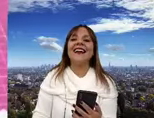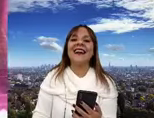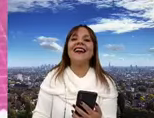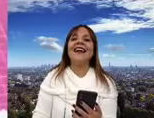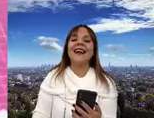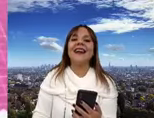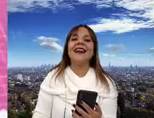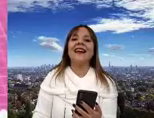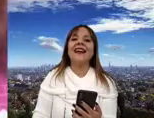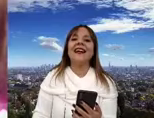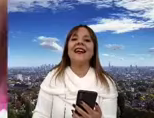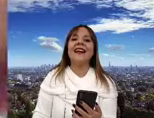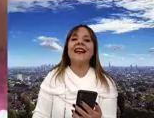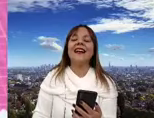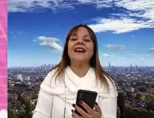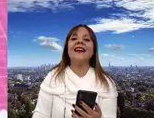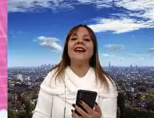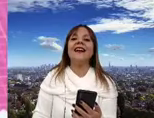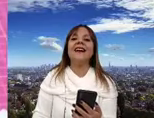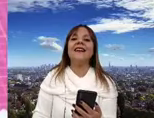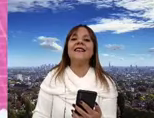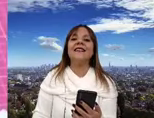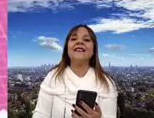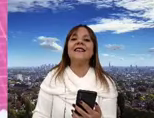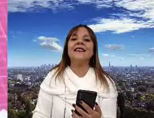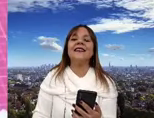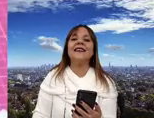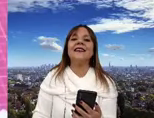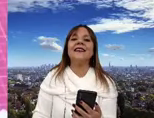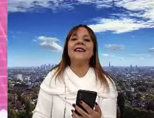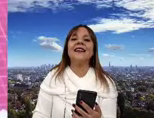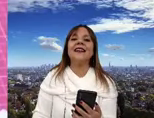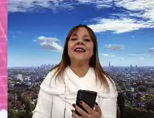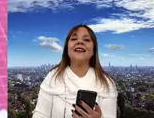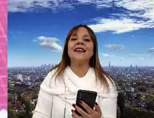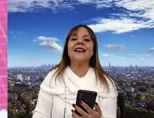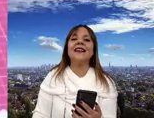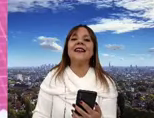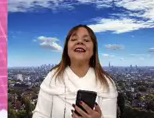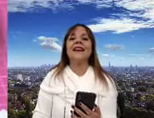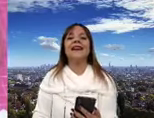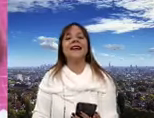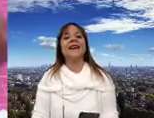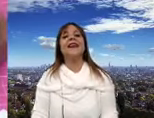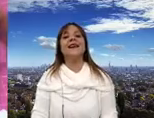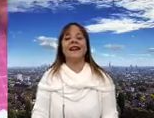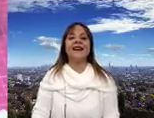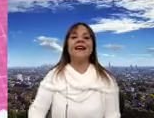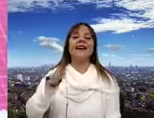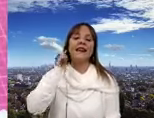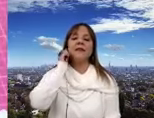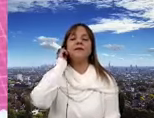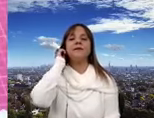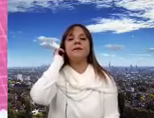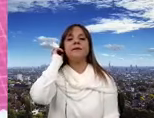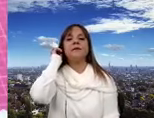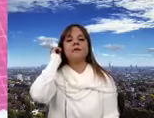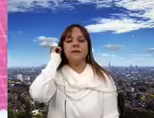pequeno, peça pequena. Então, faz o quê? A dica para quem tem dificuldade com peça pequena é imprime o